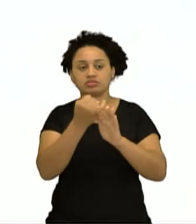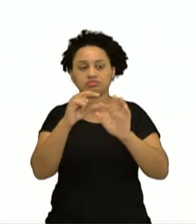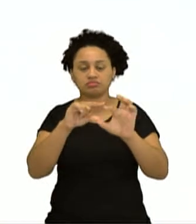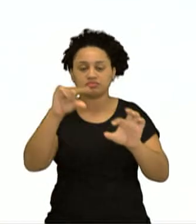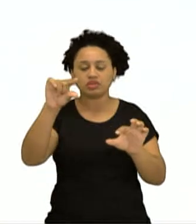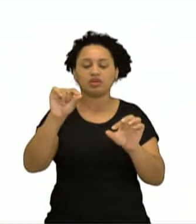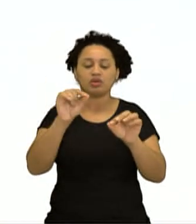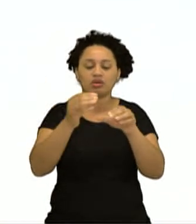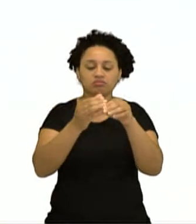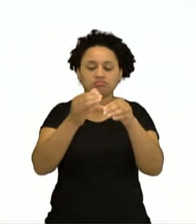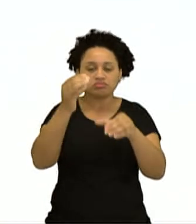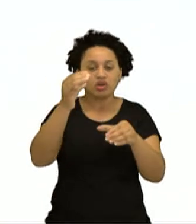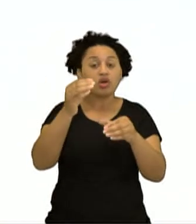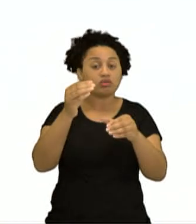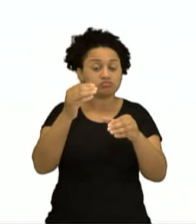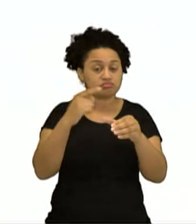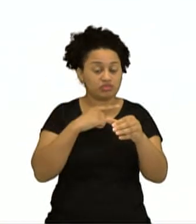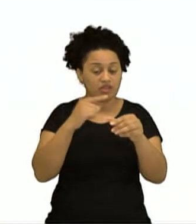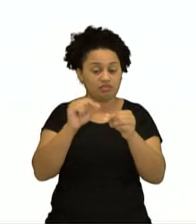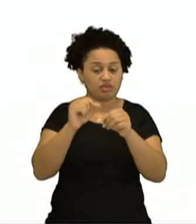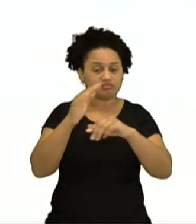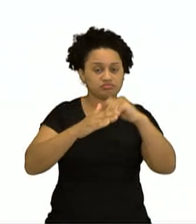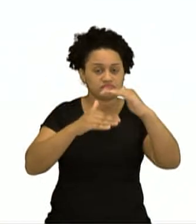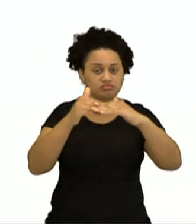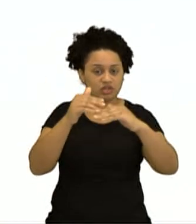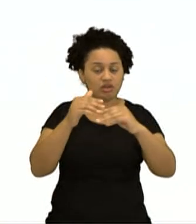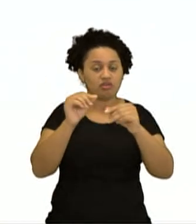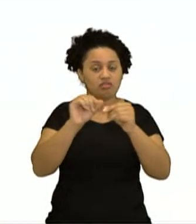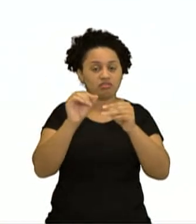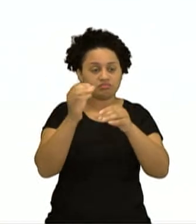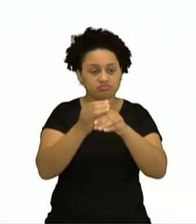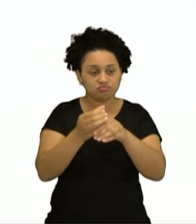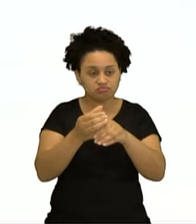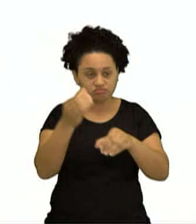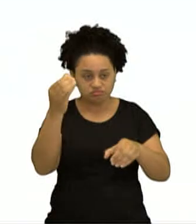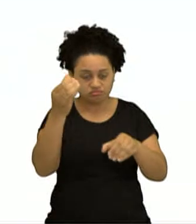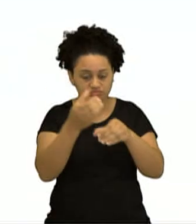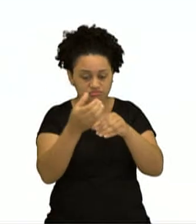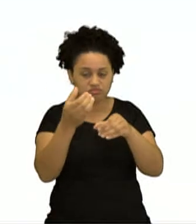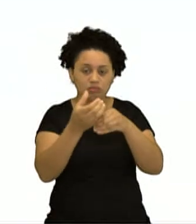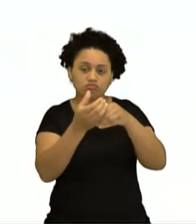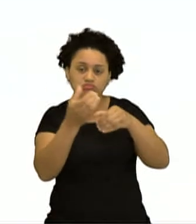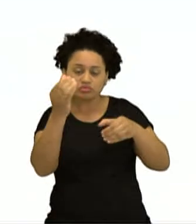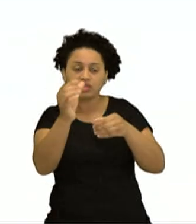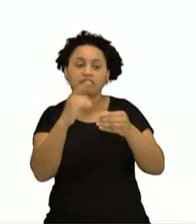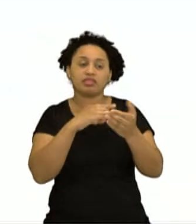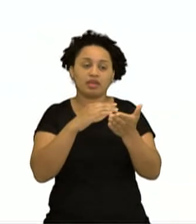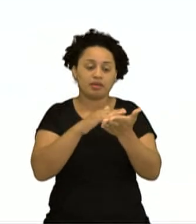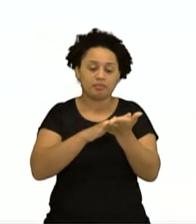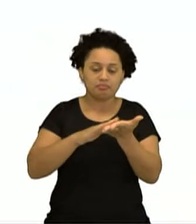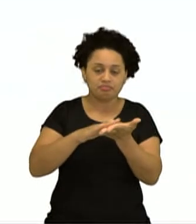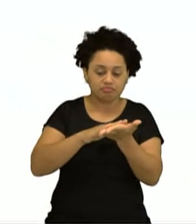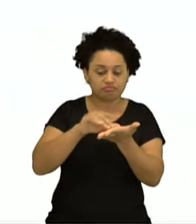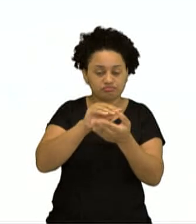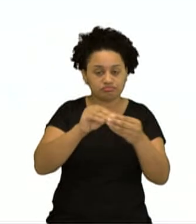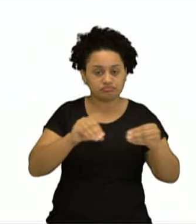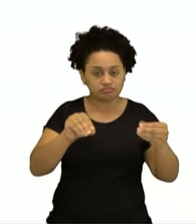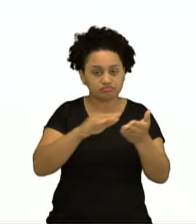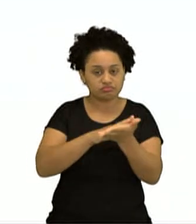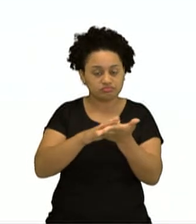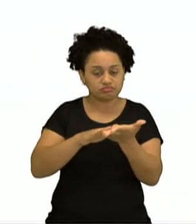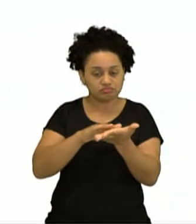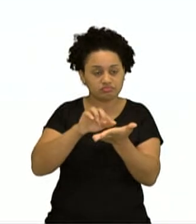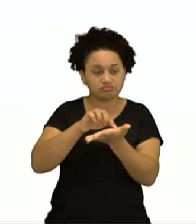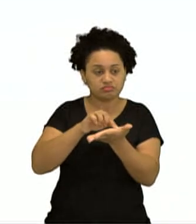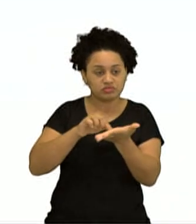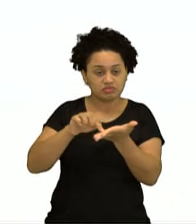de concreto formado a partir de um cilindro circular oblíquo com base no solo de um